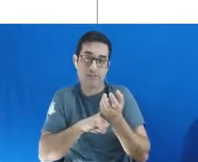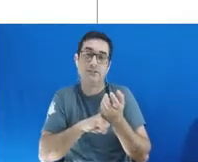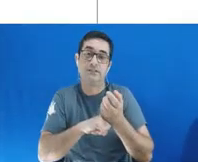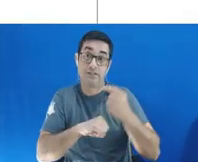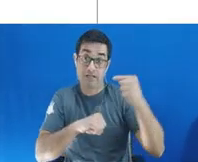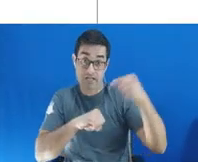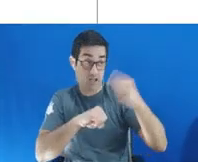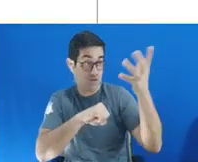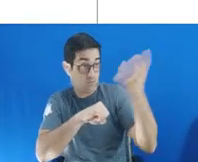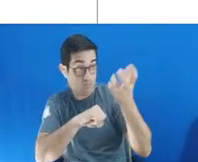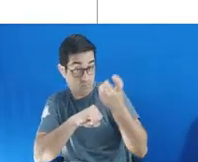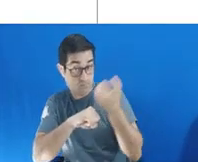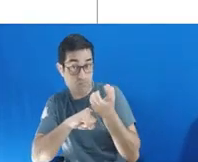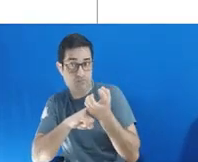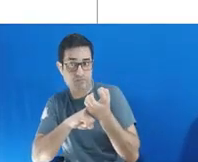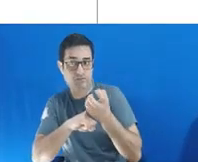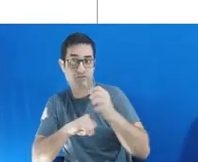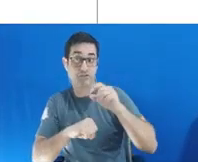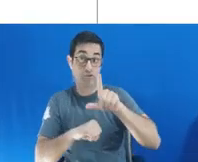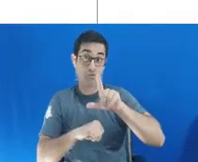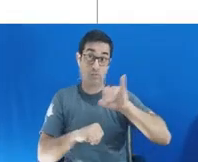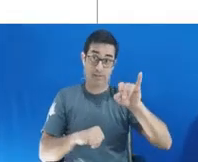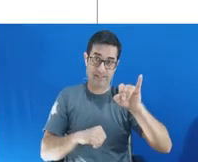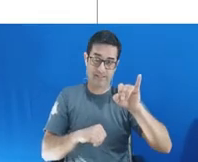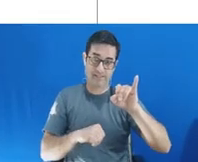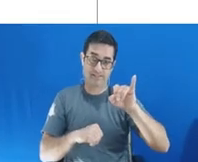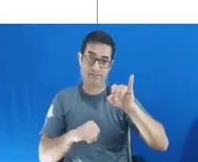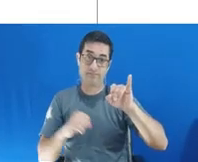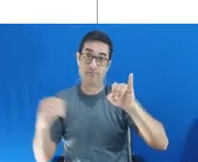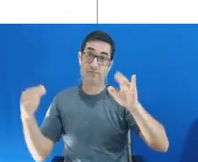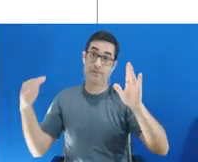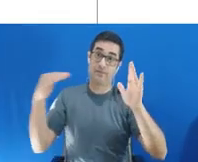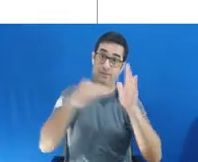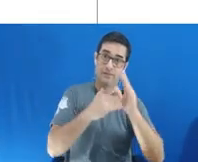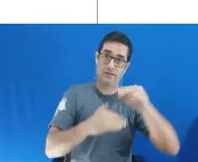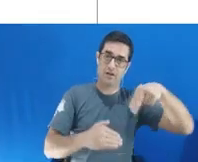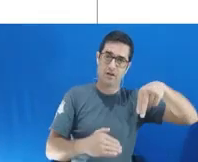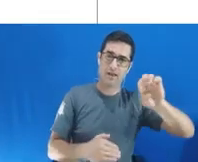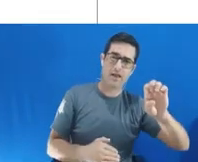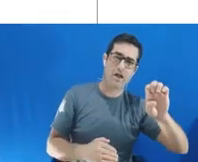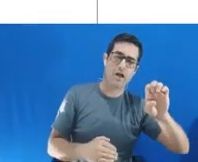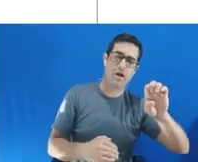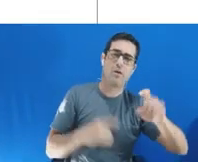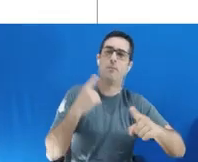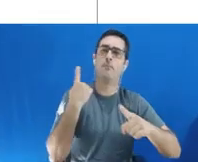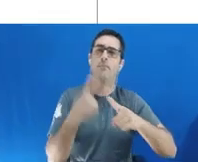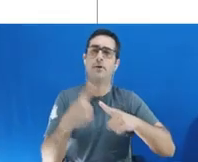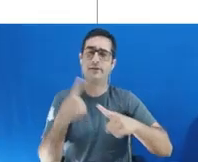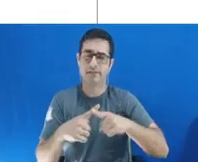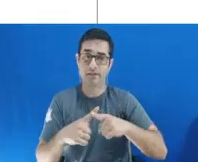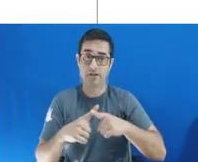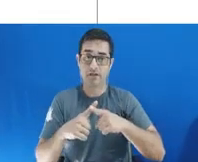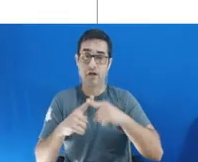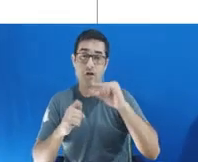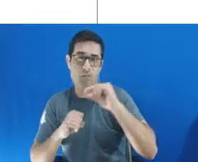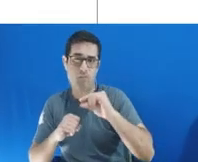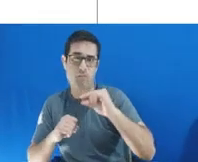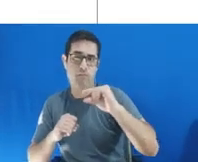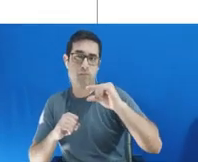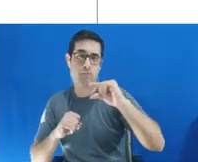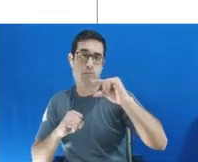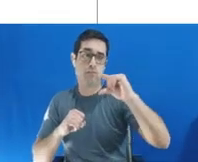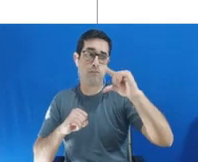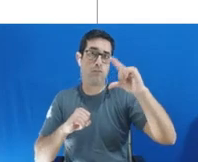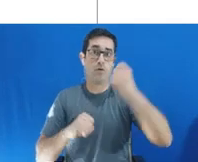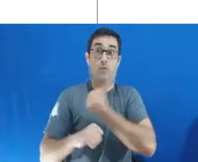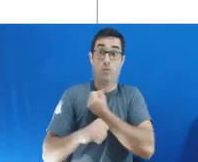nuclear está aumentando do lítio em direção ao neônio. Por quê? Conforme eu aumento